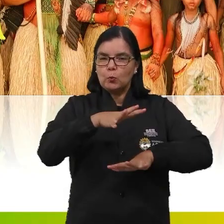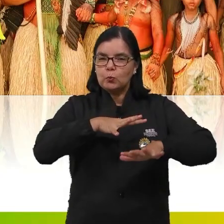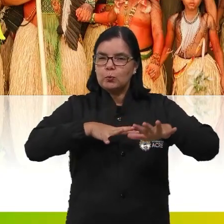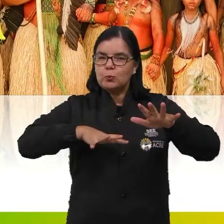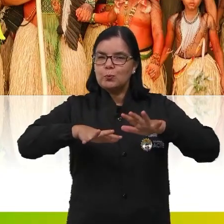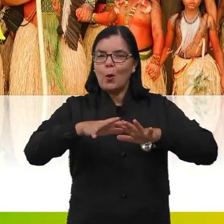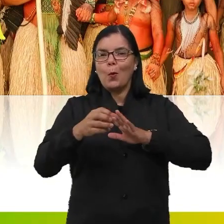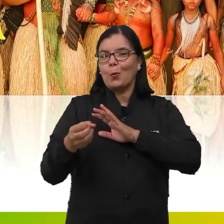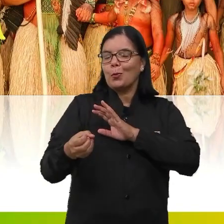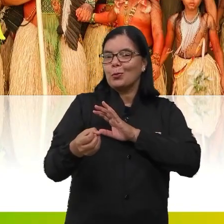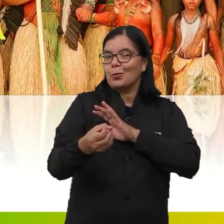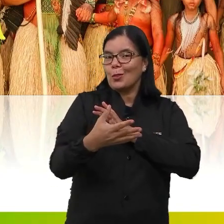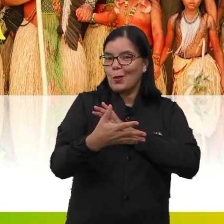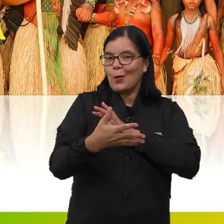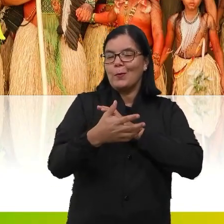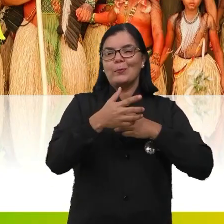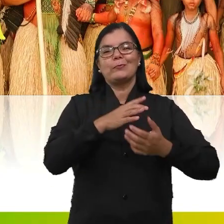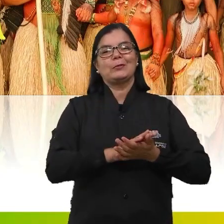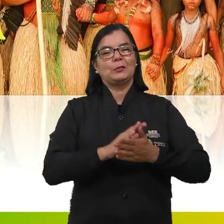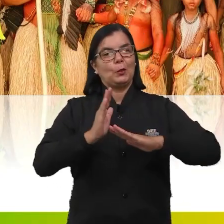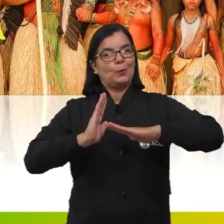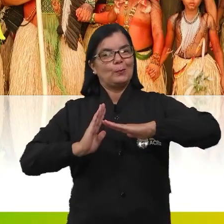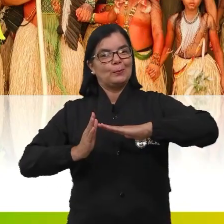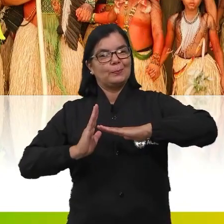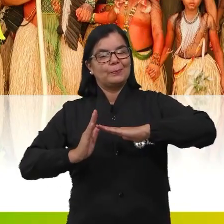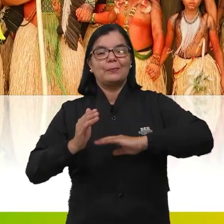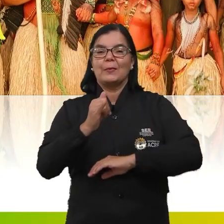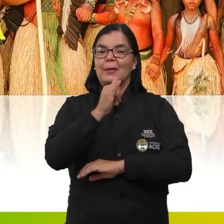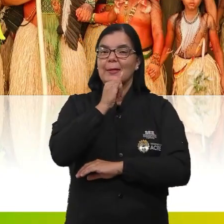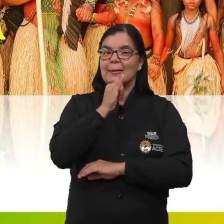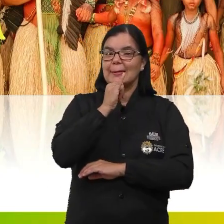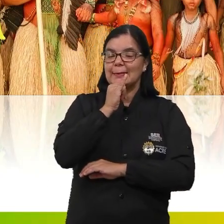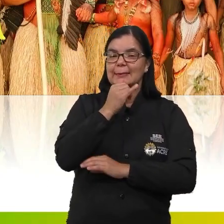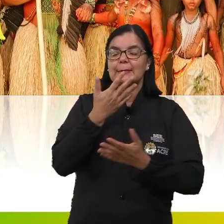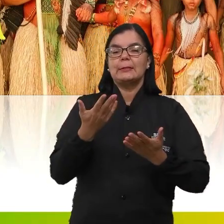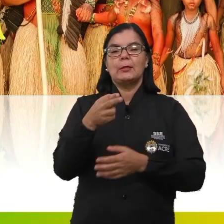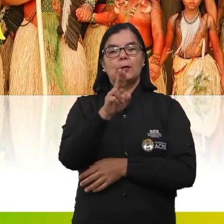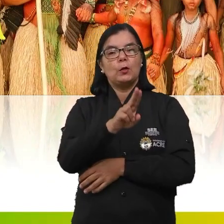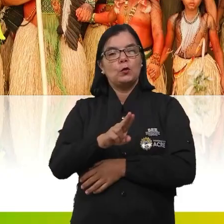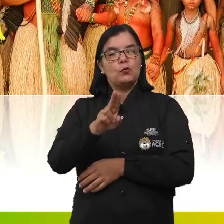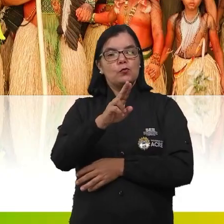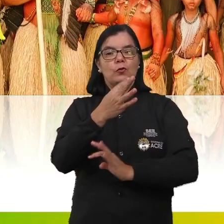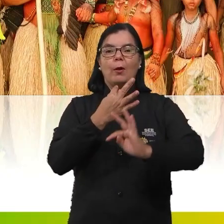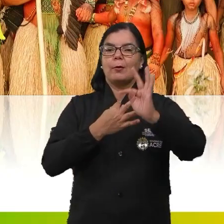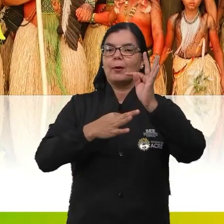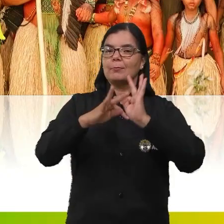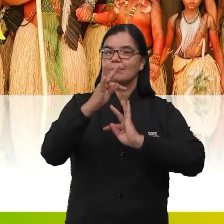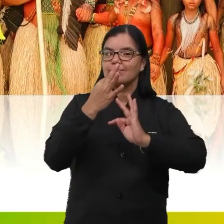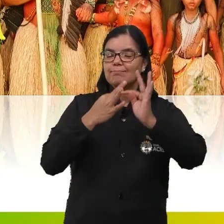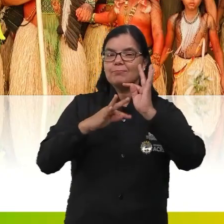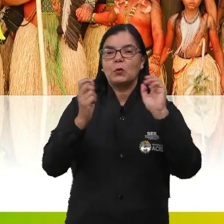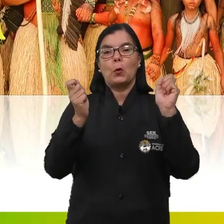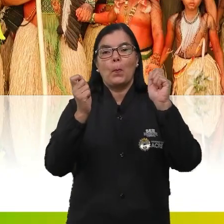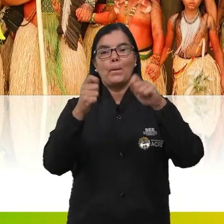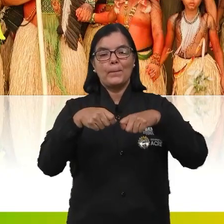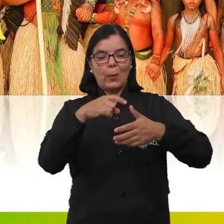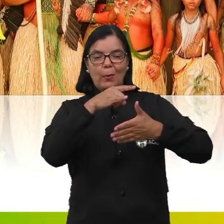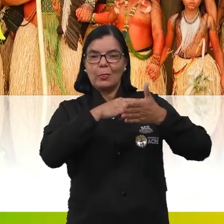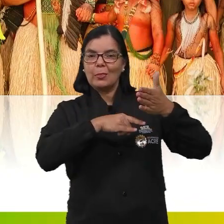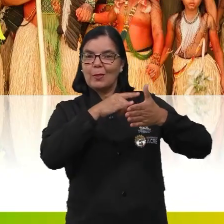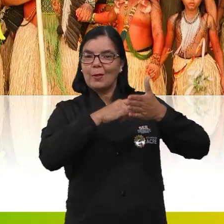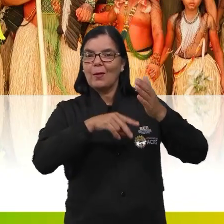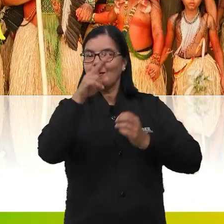as inovações contemporâneas. Por exemplo, o uso da tecnologia para poder documentar a